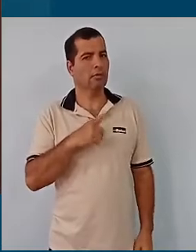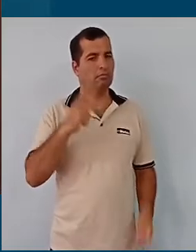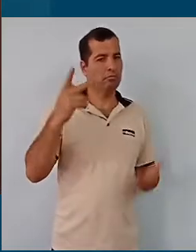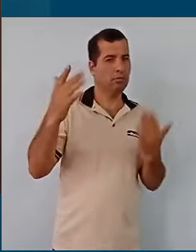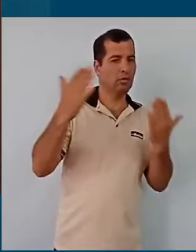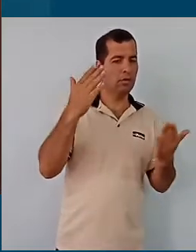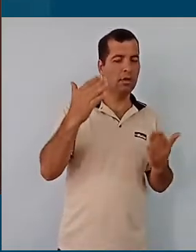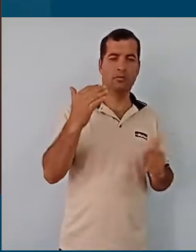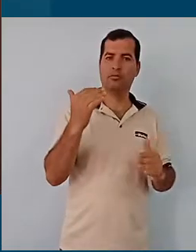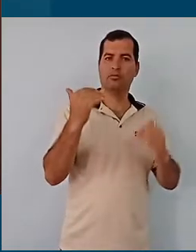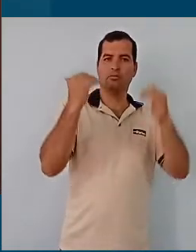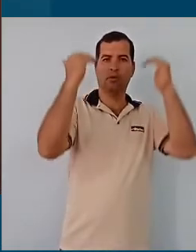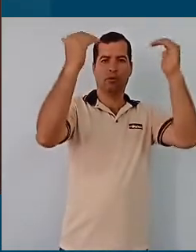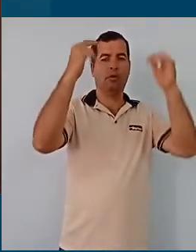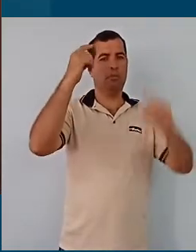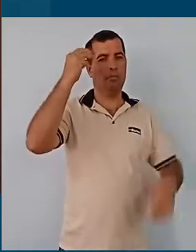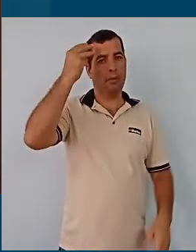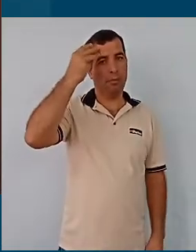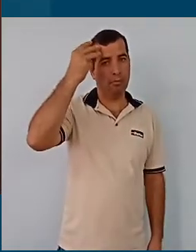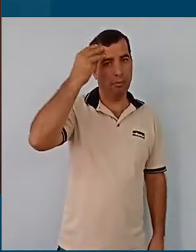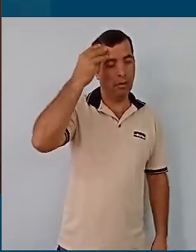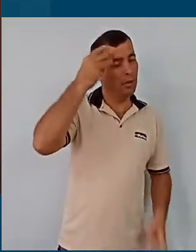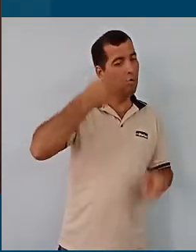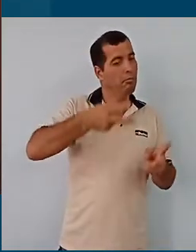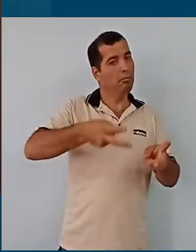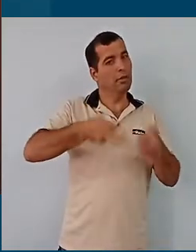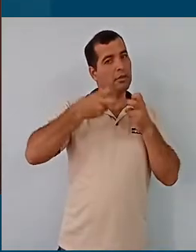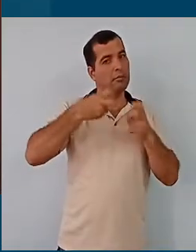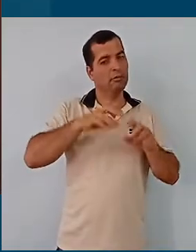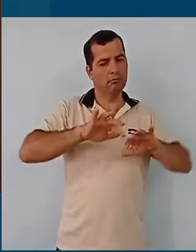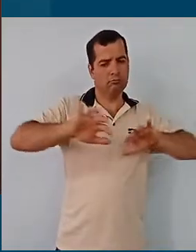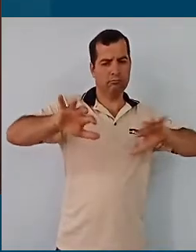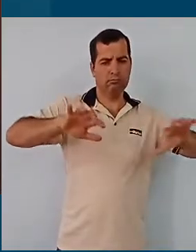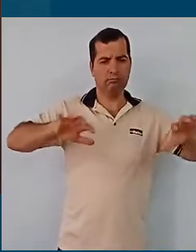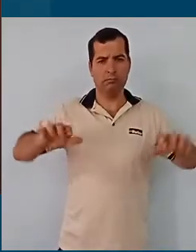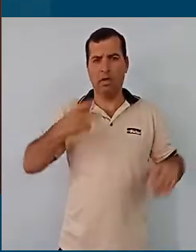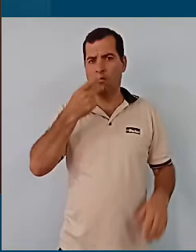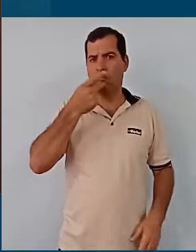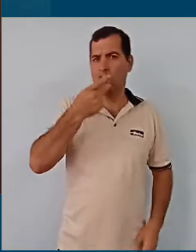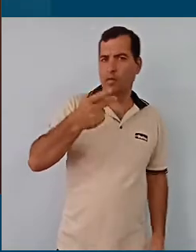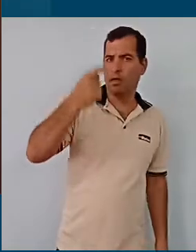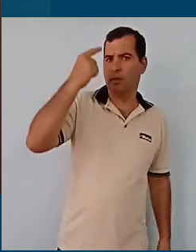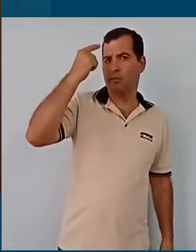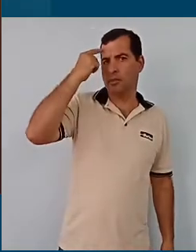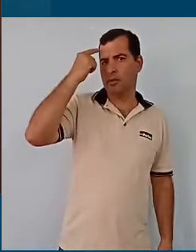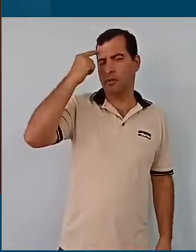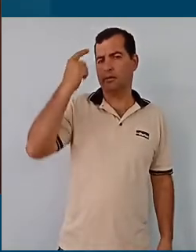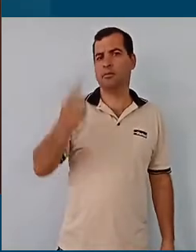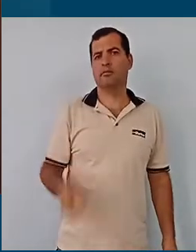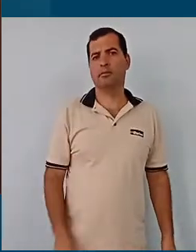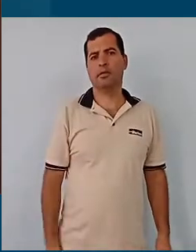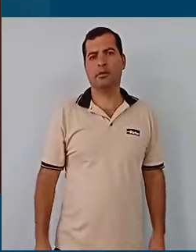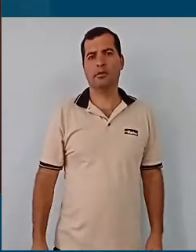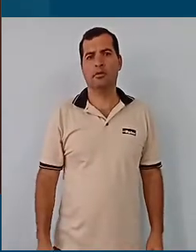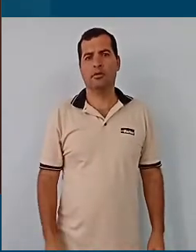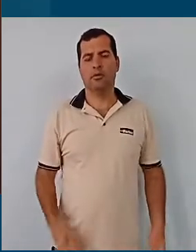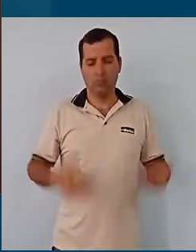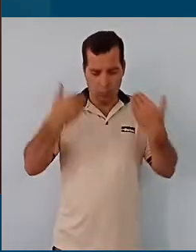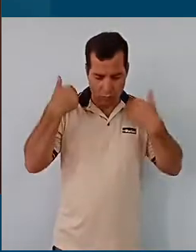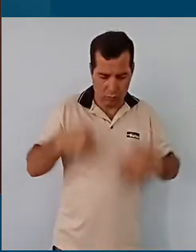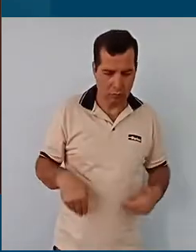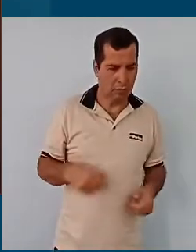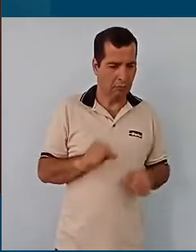superiores. Memória, percepção categorial, fala, pensamento, autocontrole da